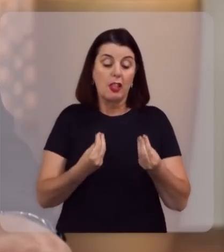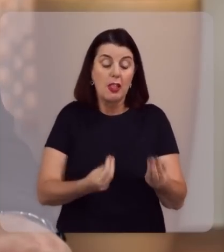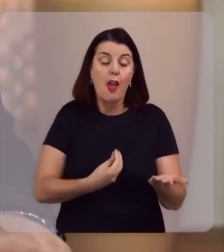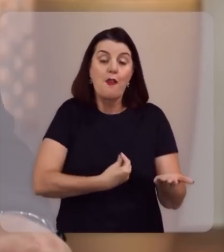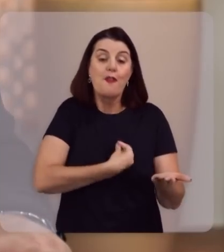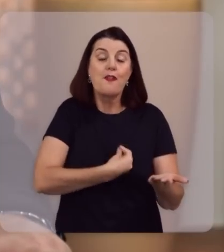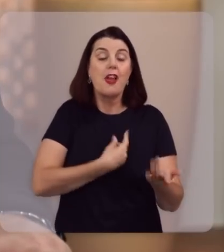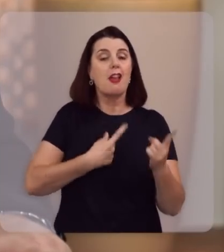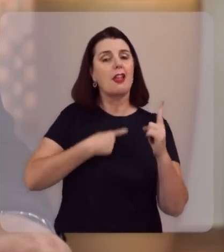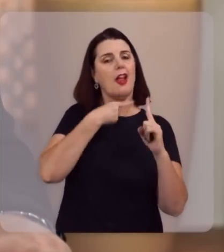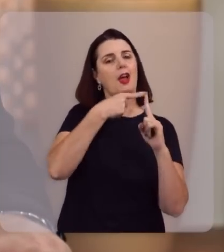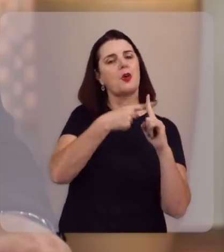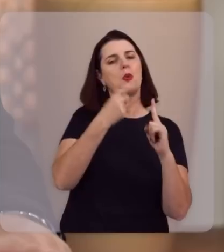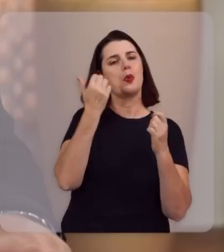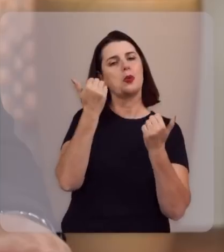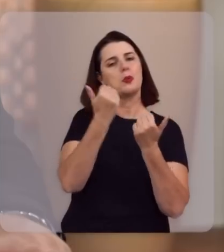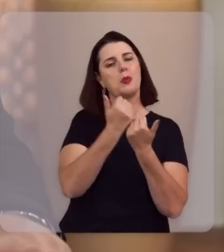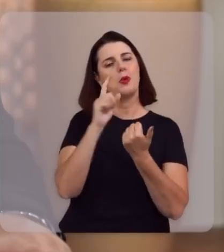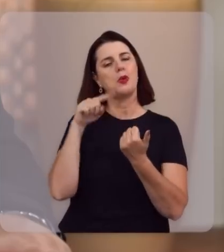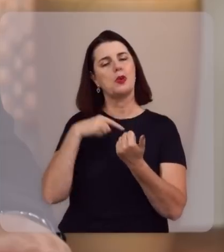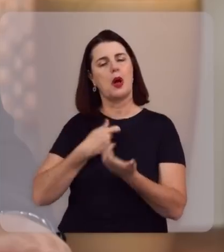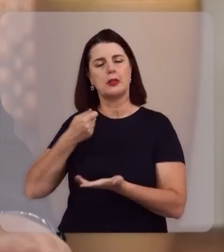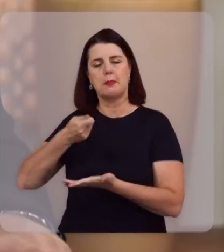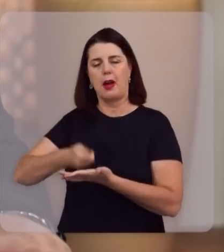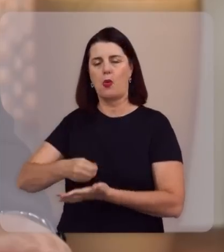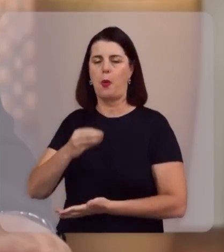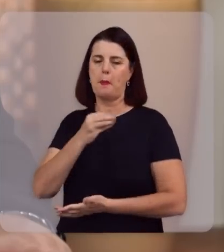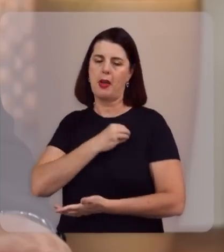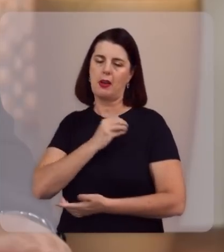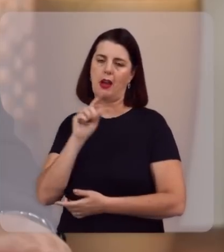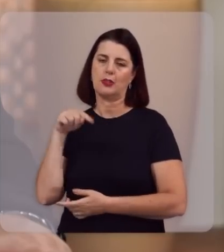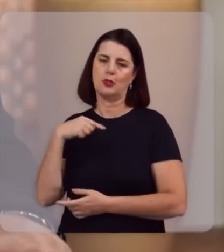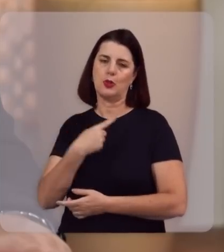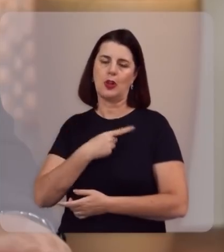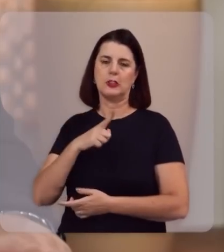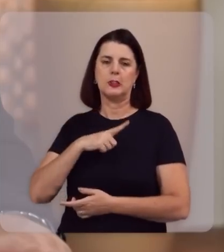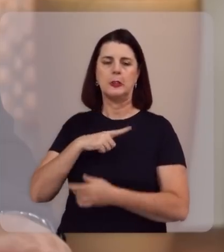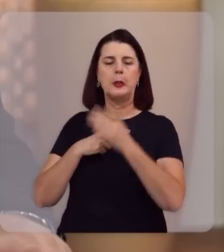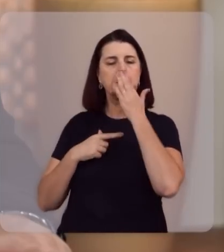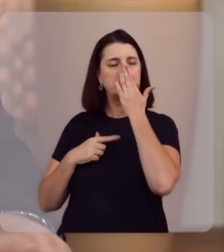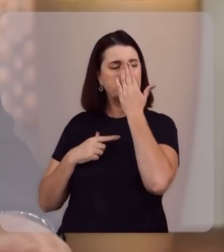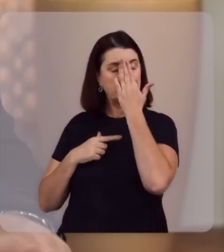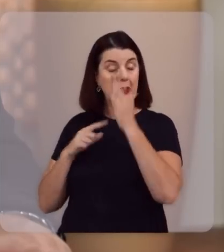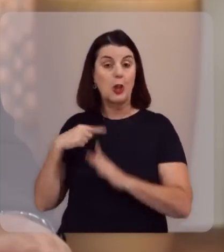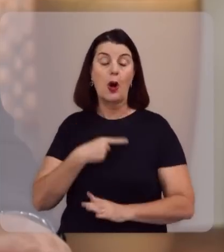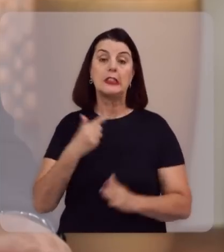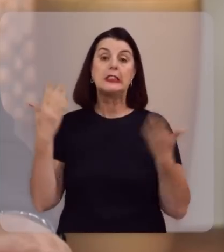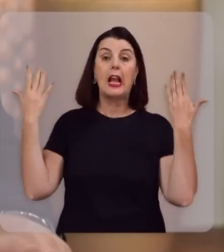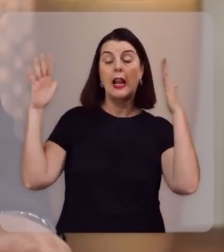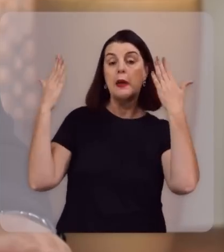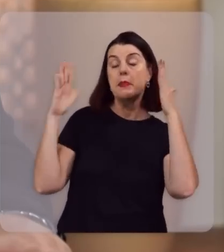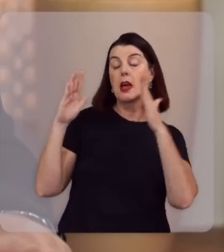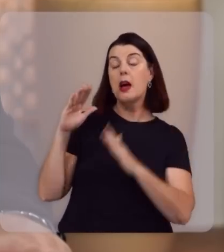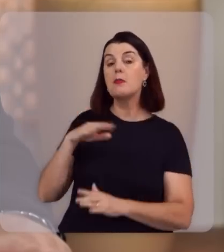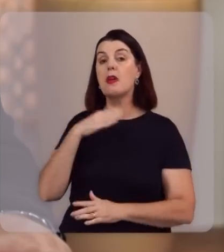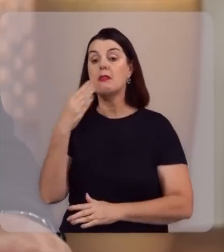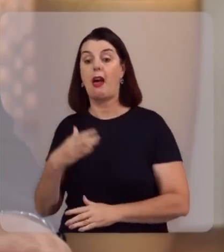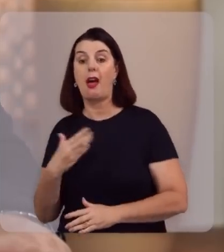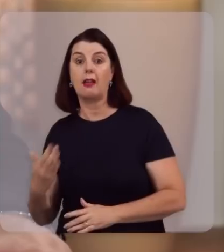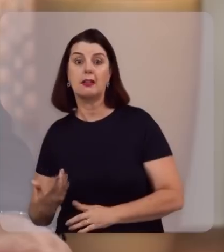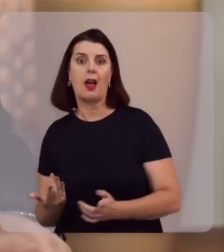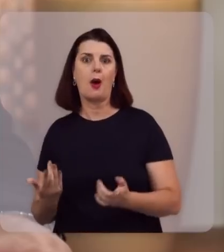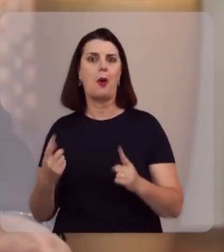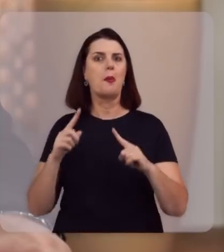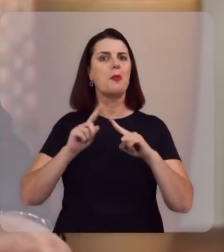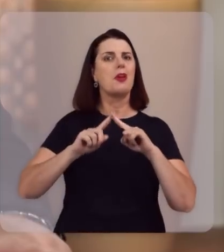dar a sua vida na cruz do Calvário para pagar os nossos pecados. Nós celebramos o Natal porque o Natal foi